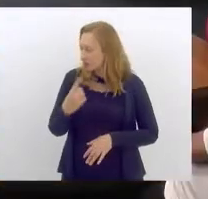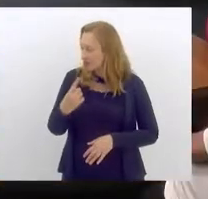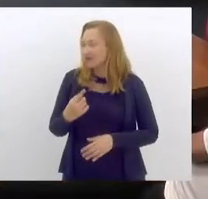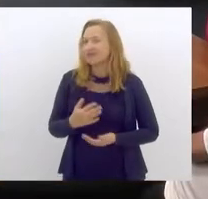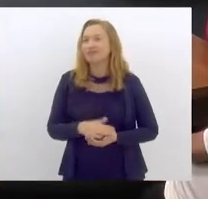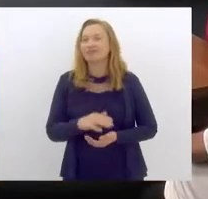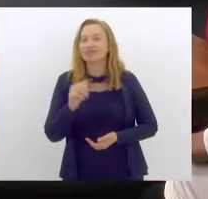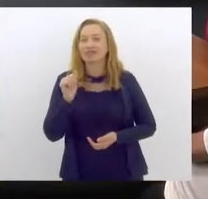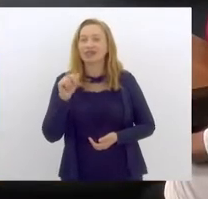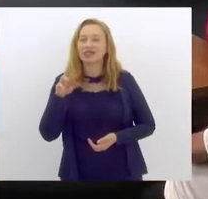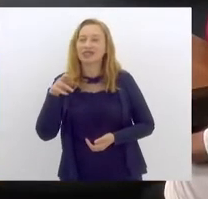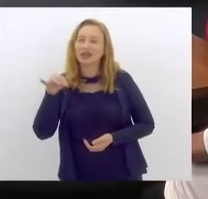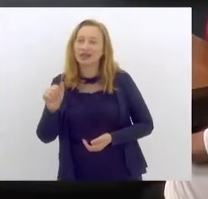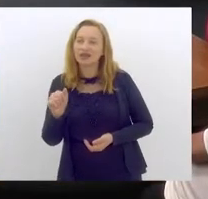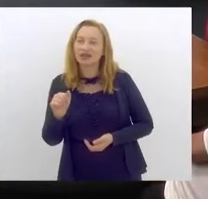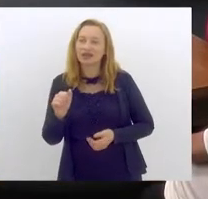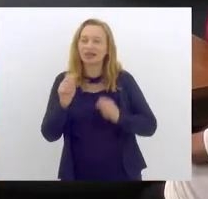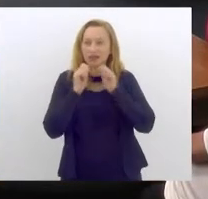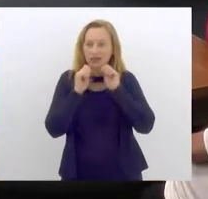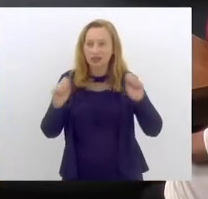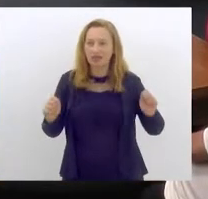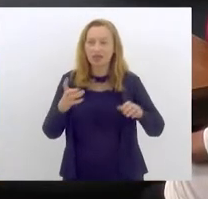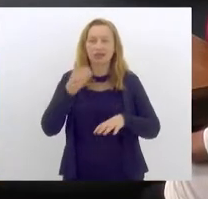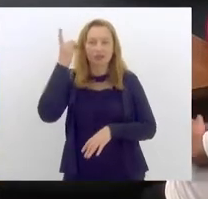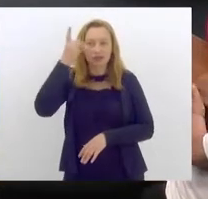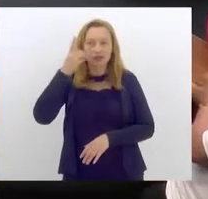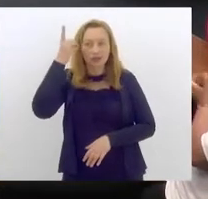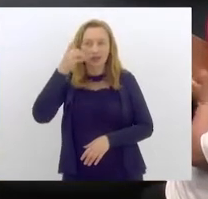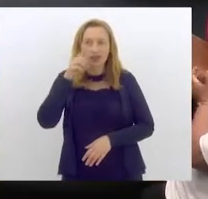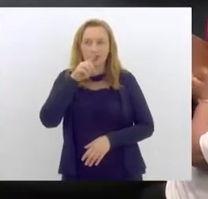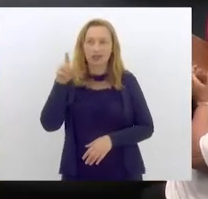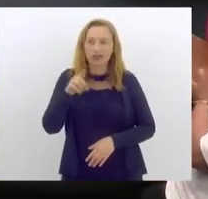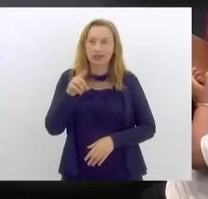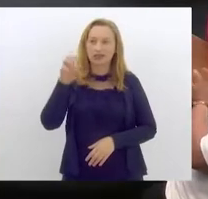Adriana Mota assessora da deputada azeda